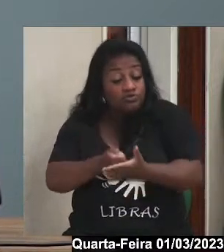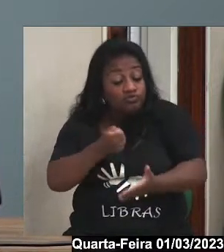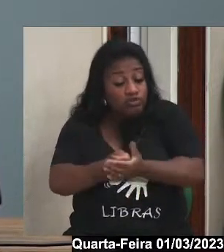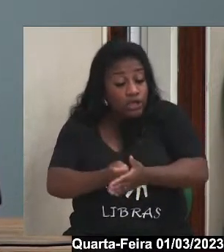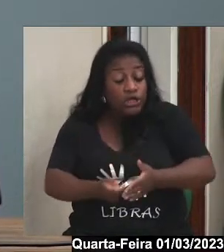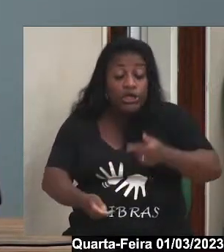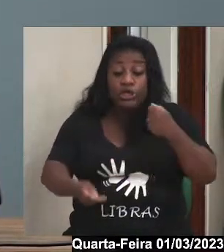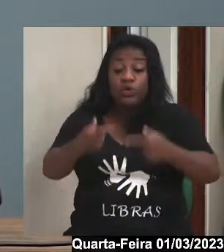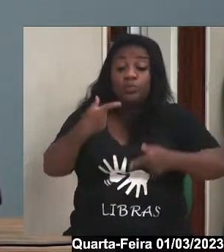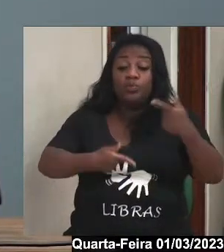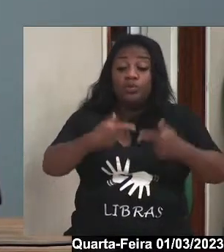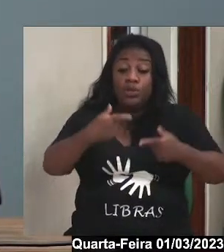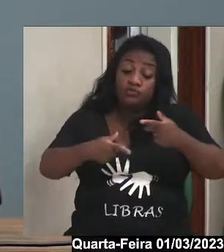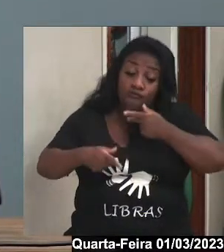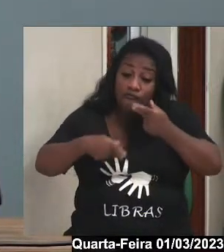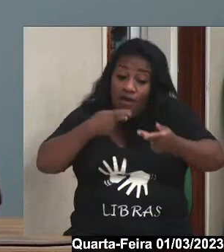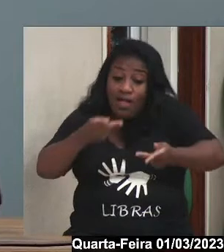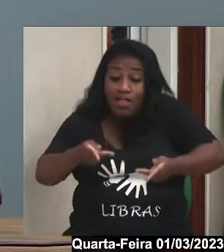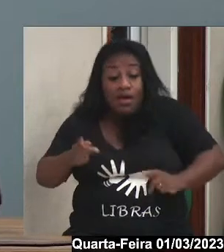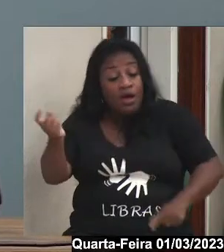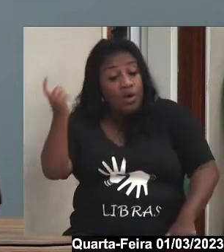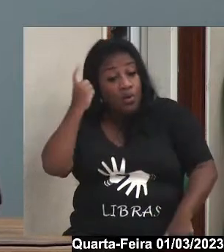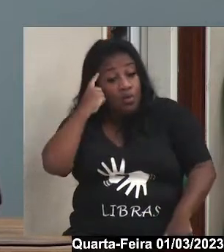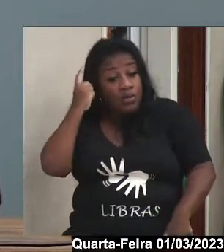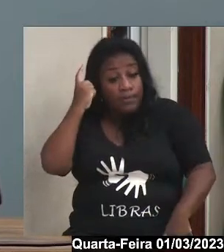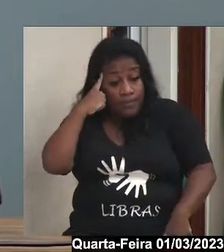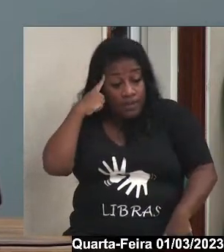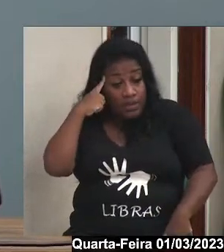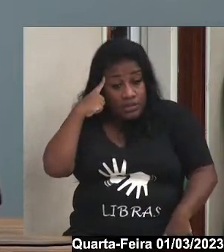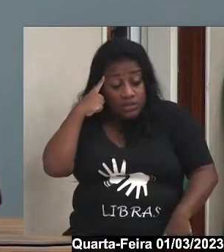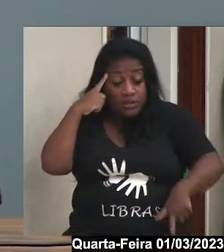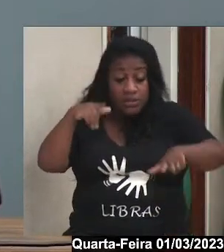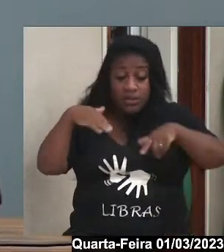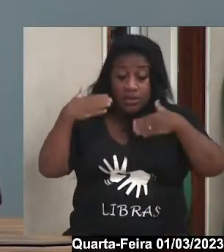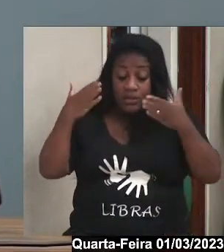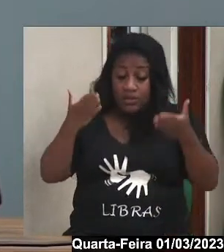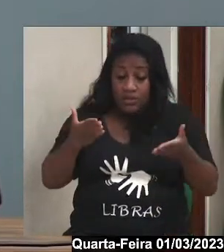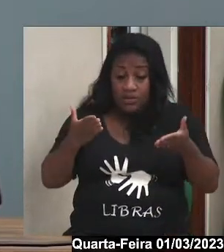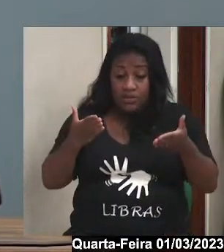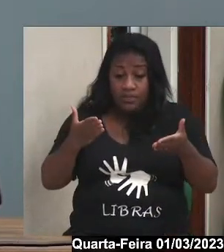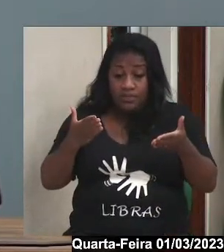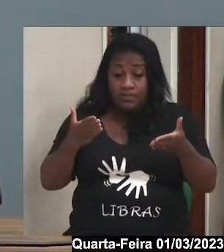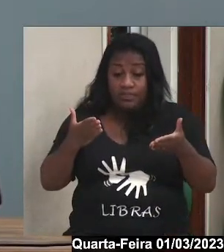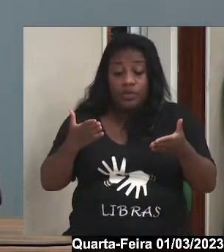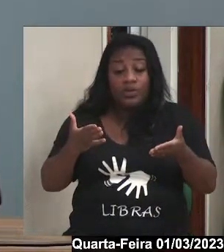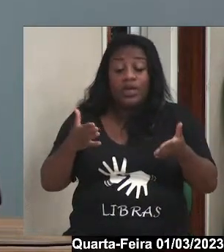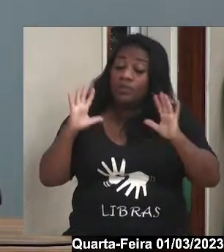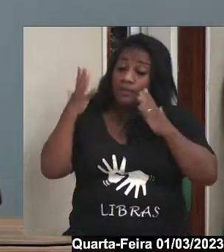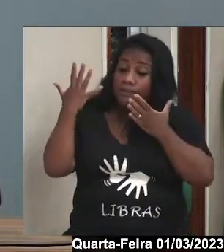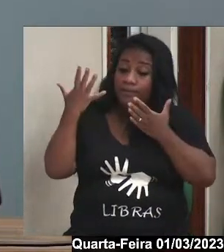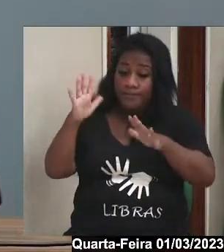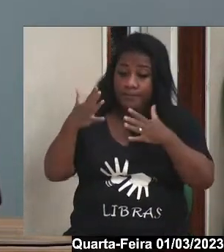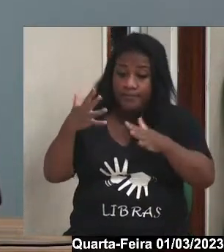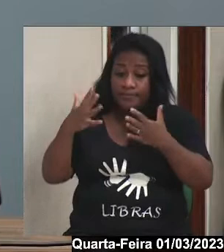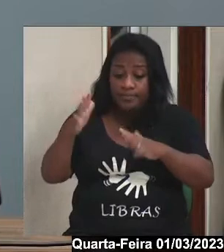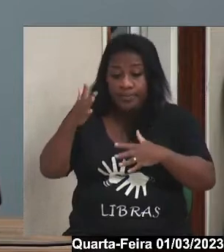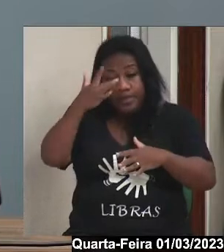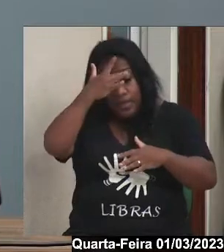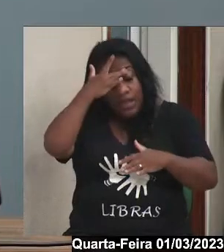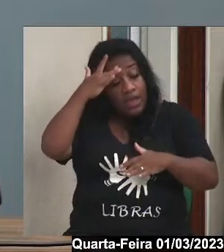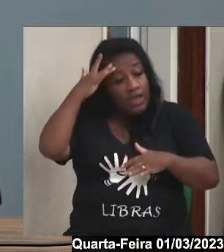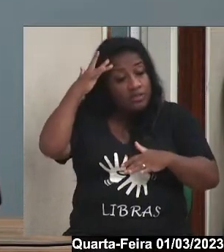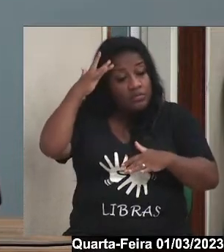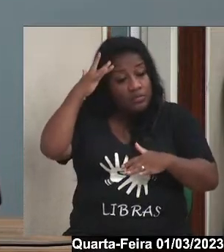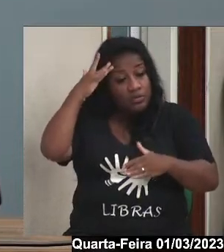políticos se posicionem e falem aquilo que pensam. Então eu quero parabenizar os colegas que